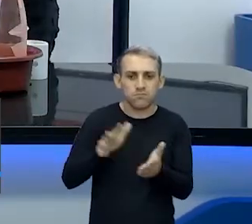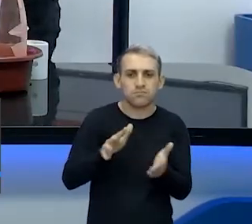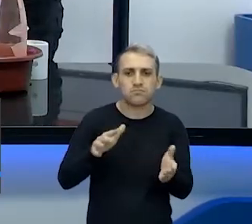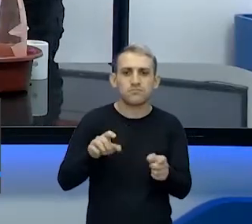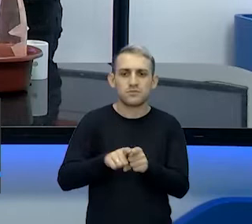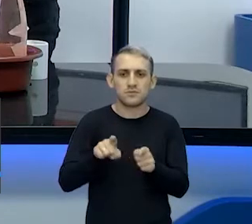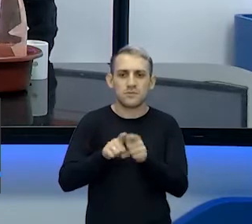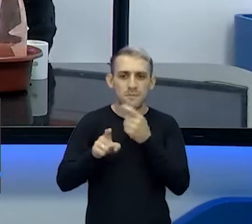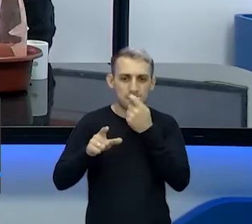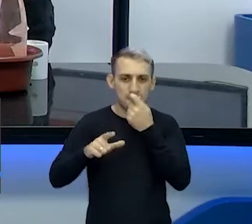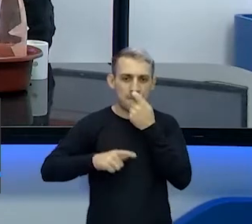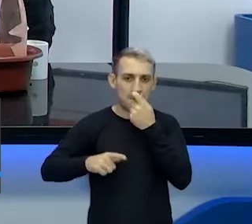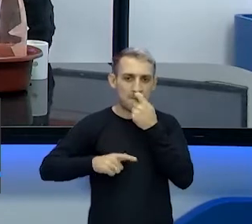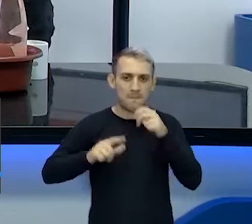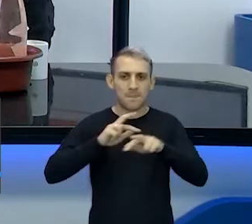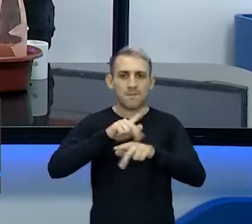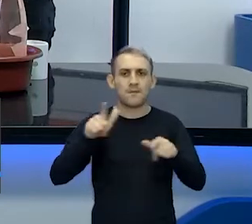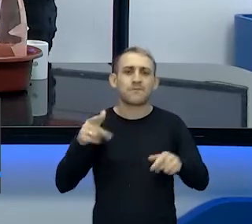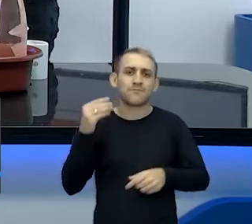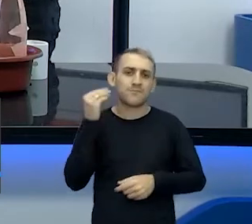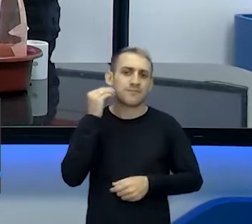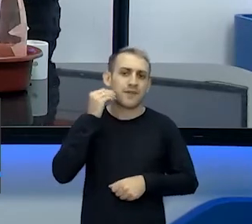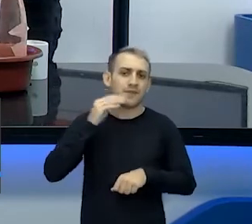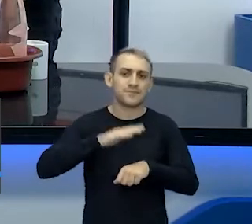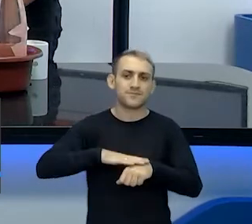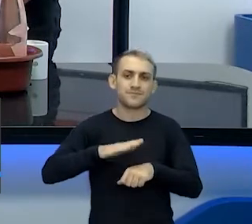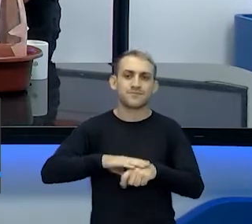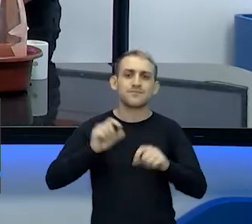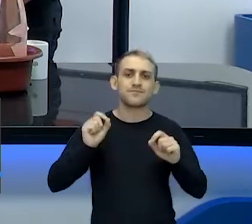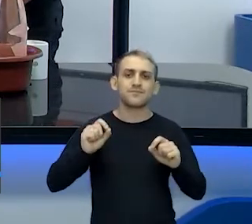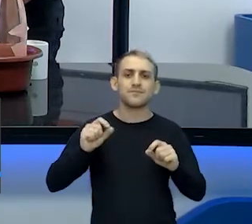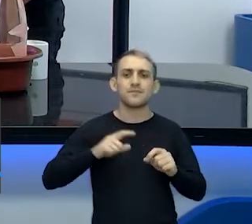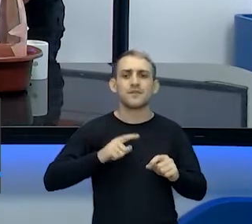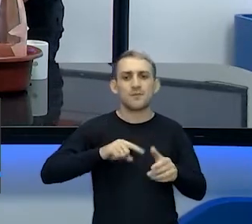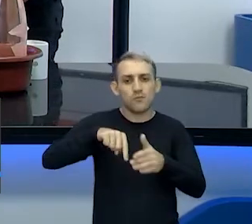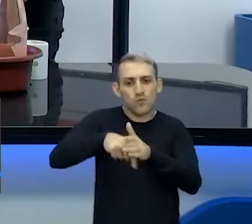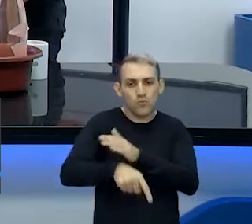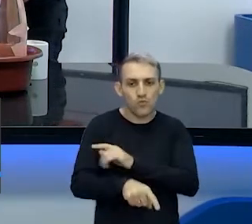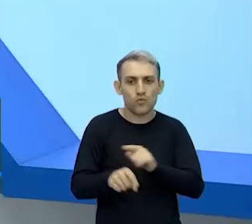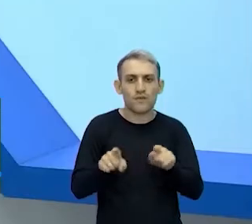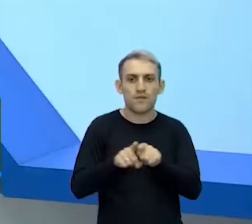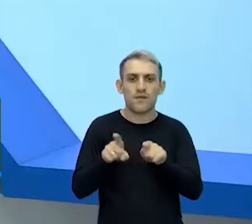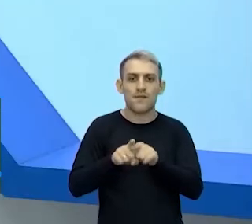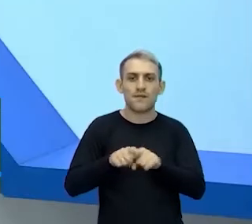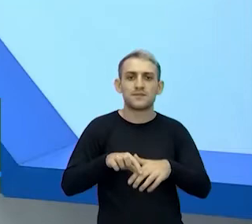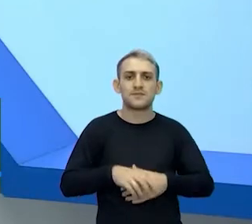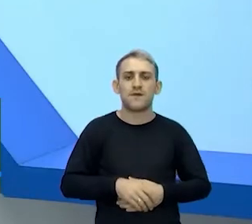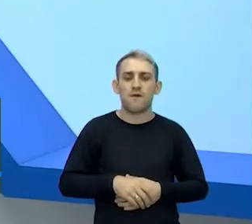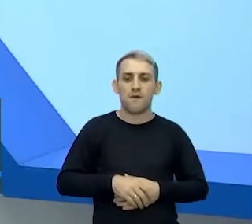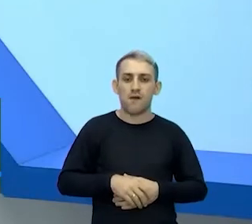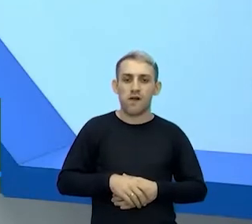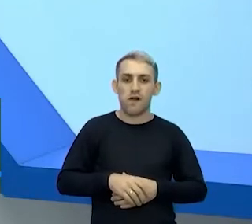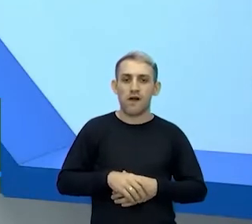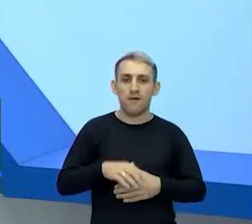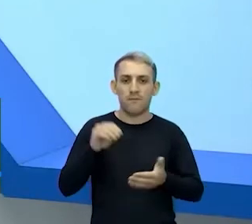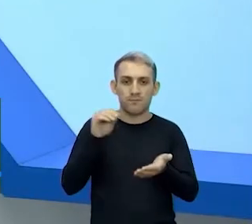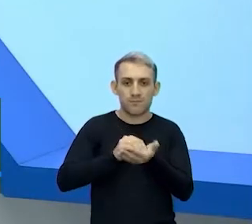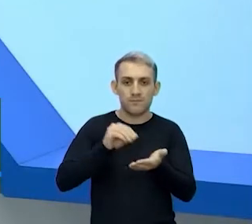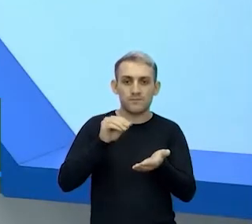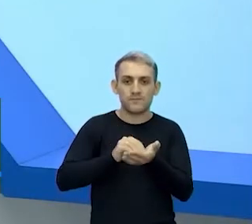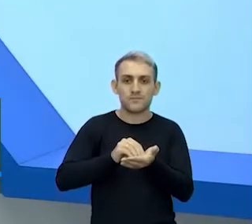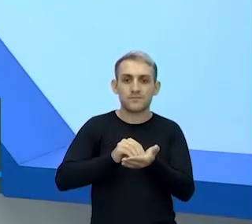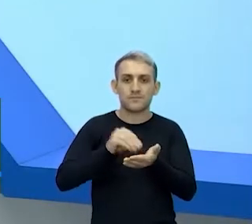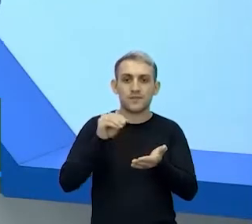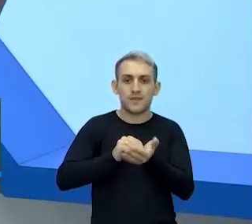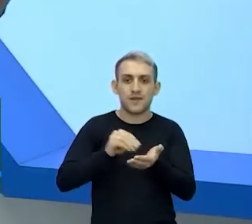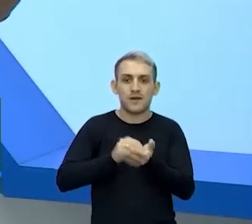Os movimentos também. Todos os testes que eles fazem também fazem em profundidade. A ausência da pressão lá em cima da causada